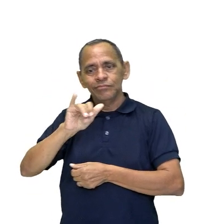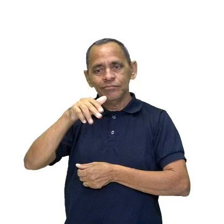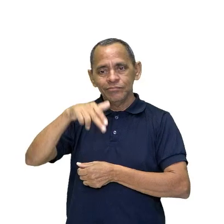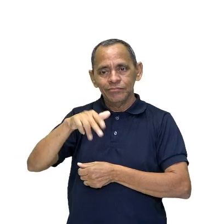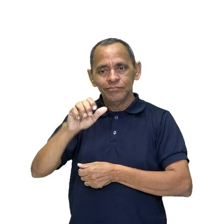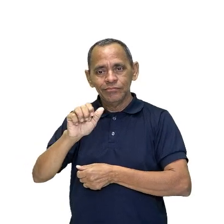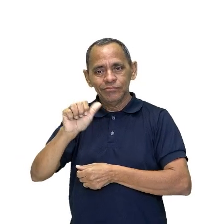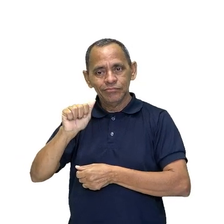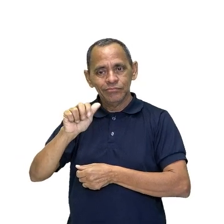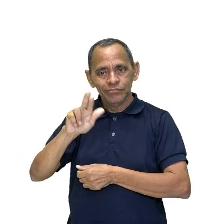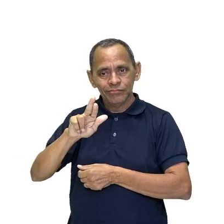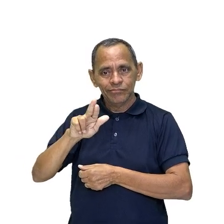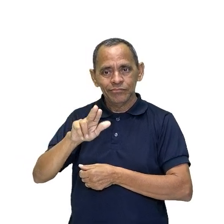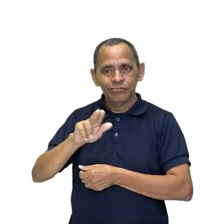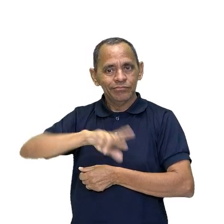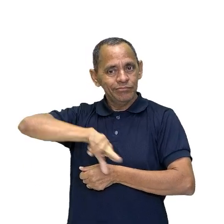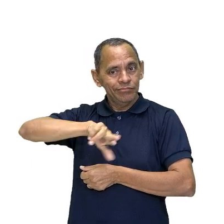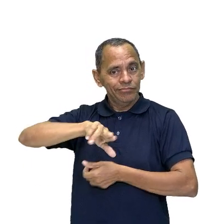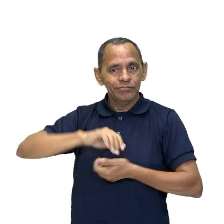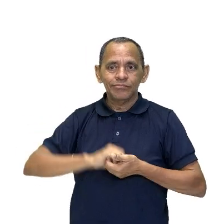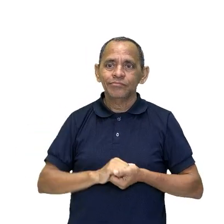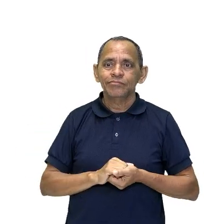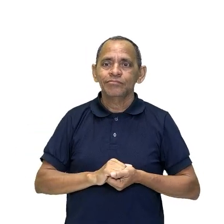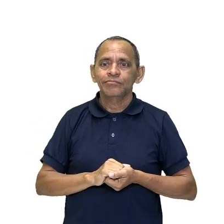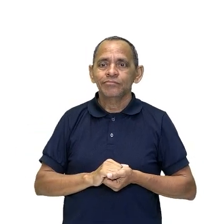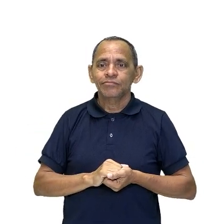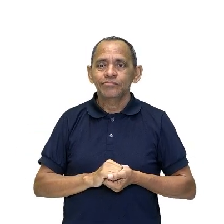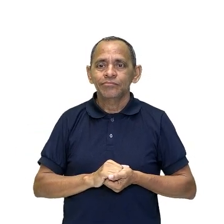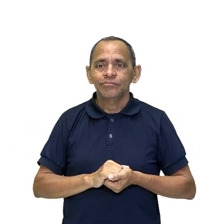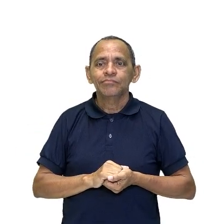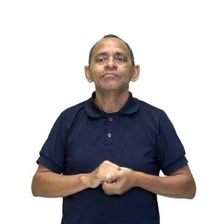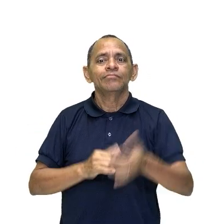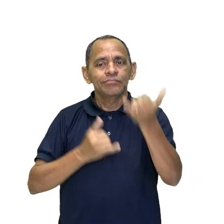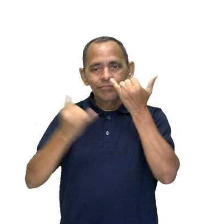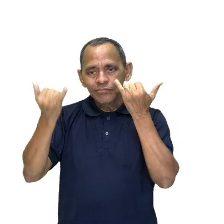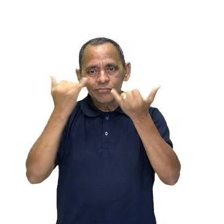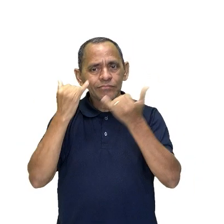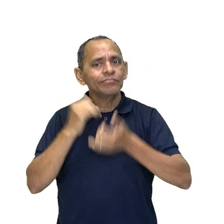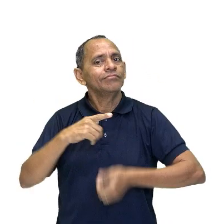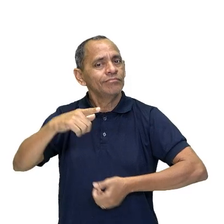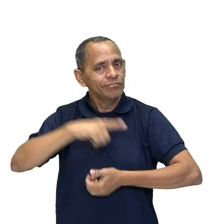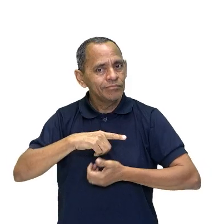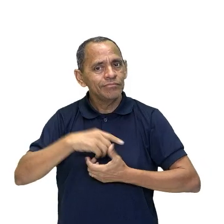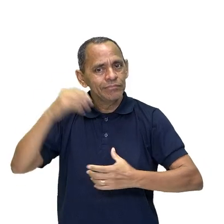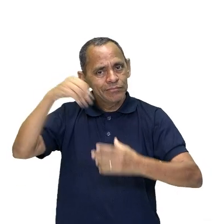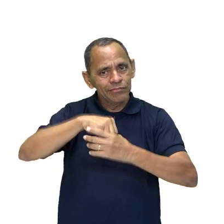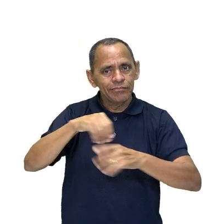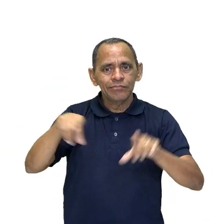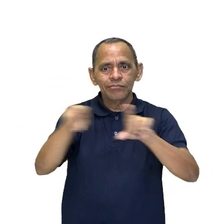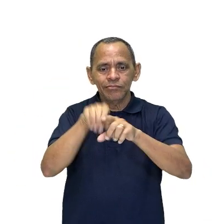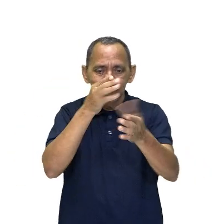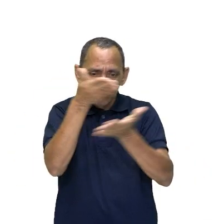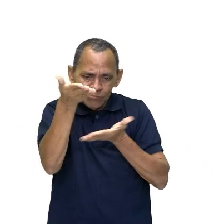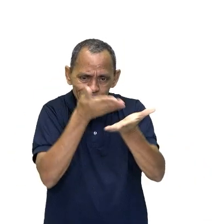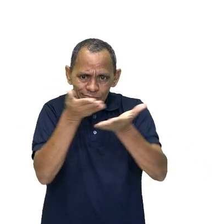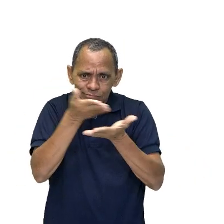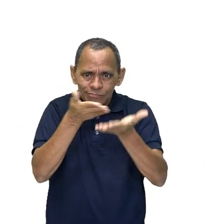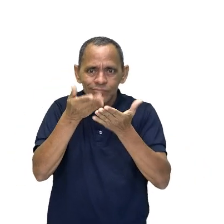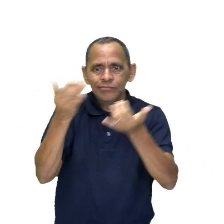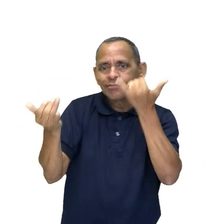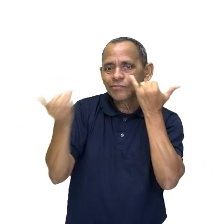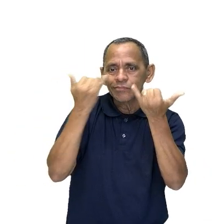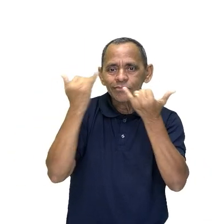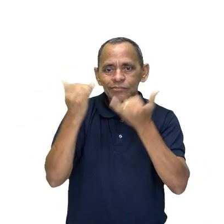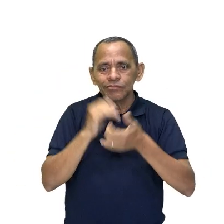é de forma não linear. A informação vai estar ali, mas não, você vai interagir com a informação, mas não de